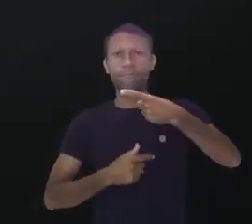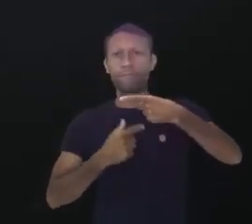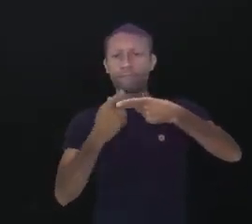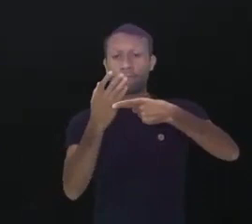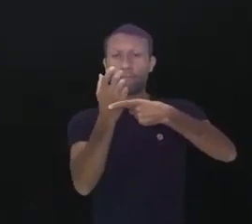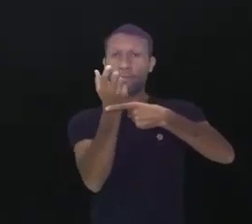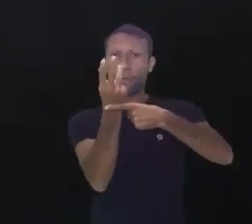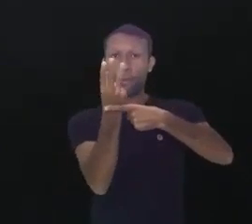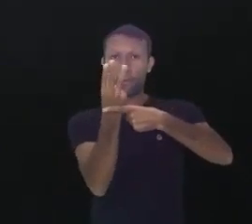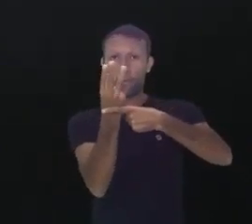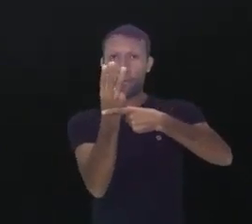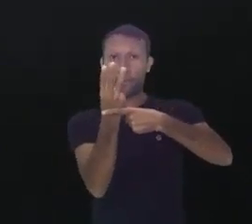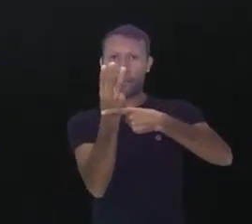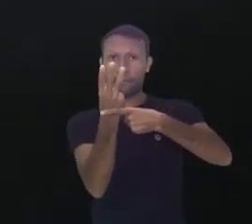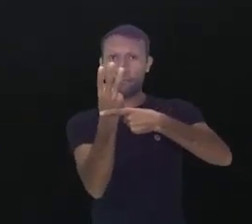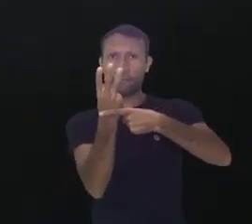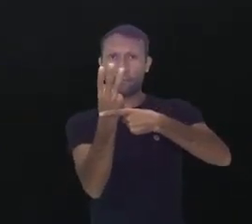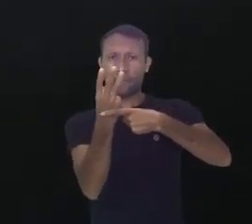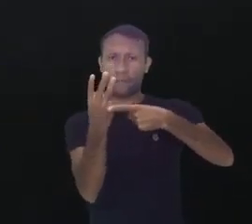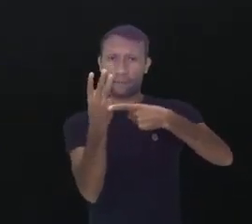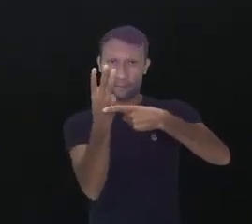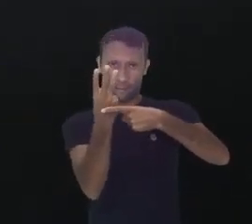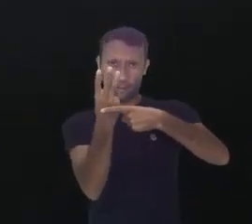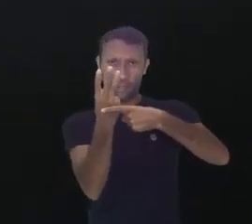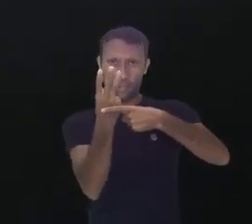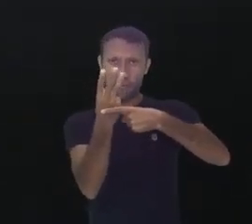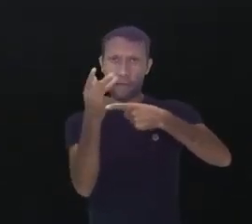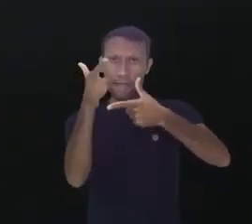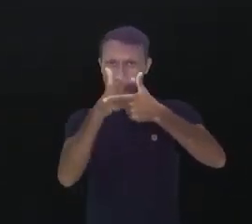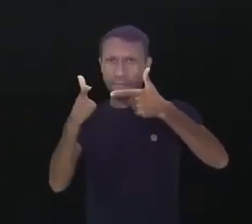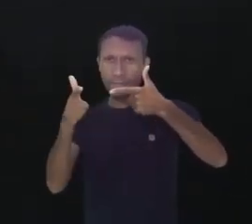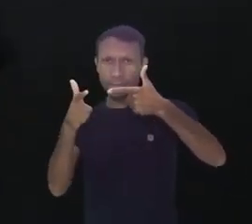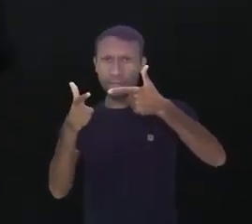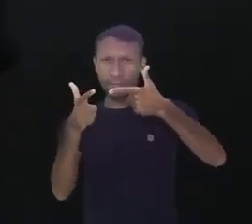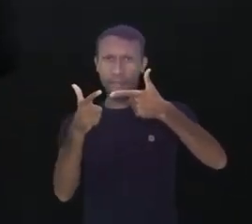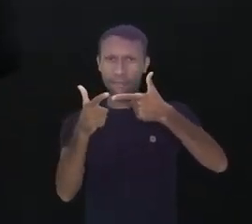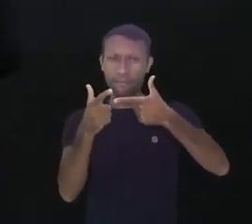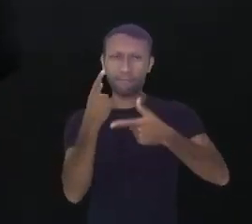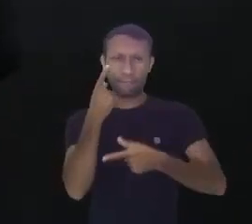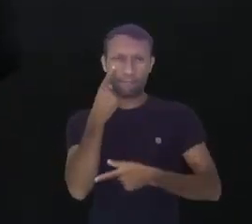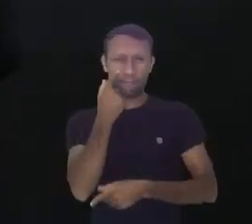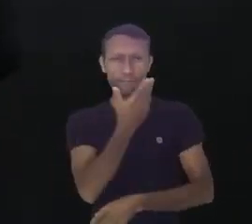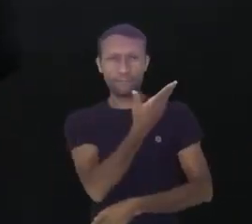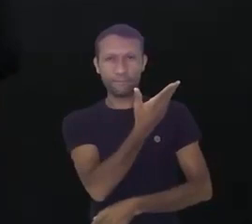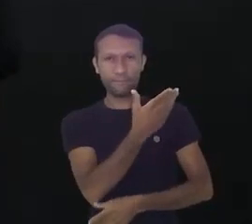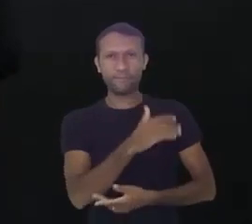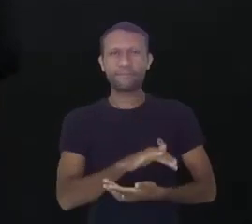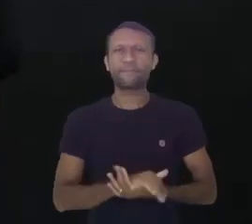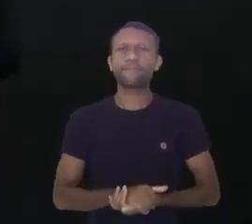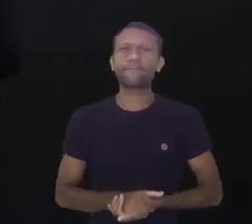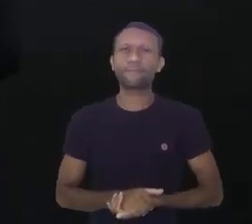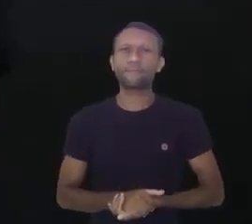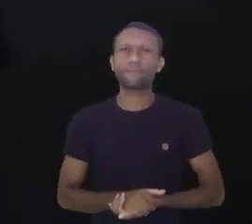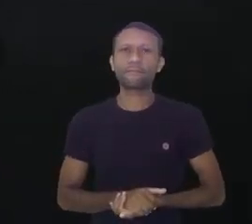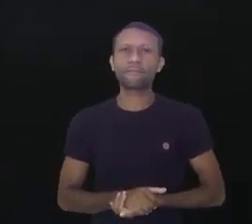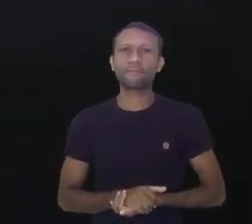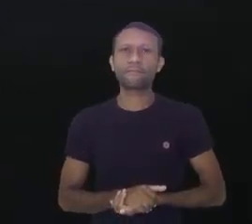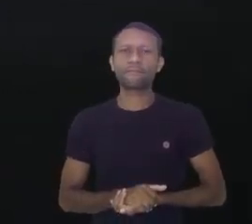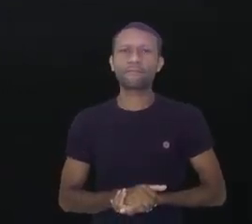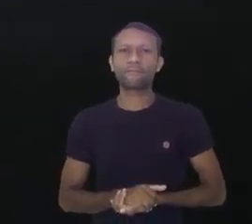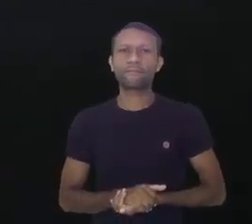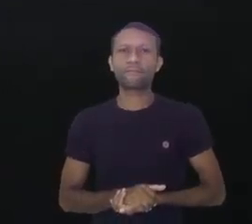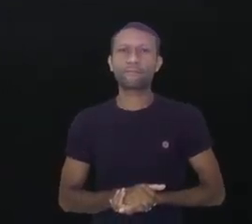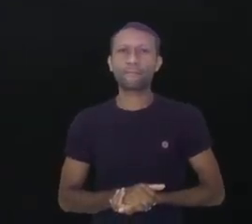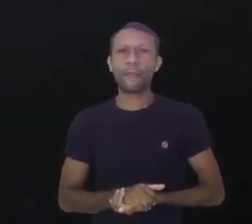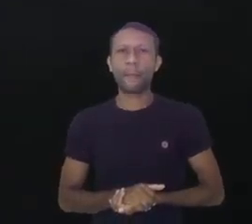aqui equivale ao dividendo. Então, vou escrever aqui para você, tá? E o valor